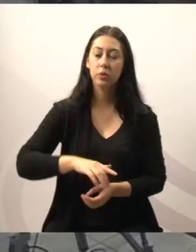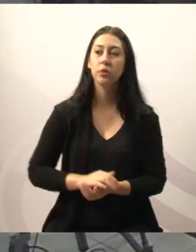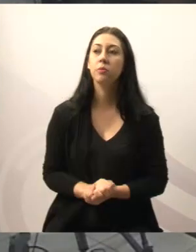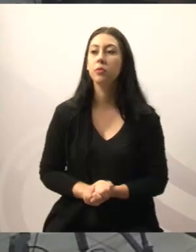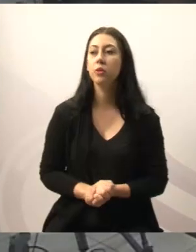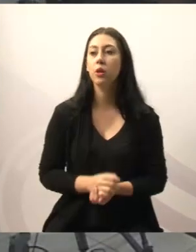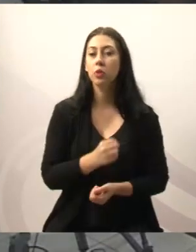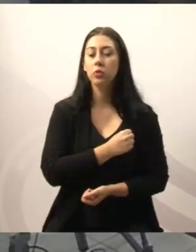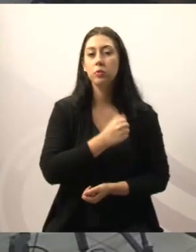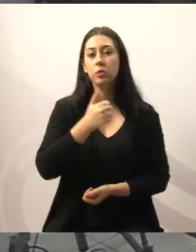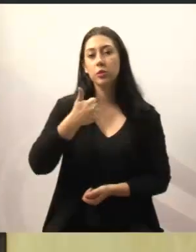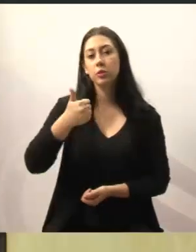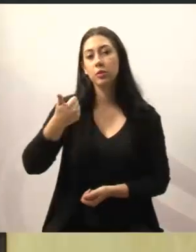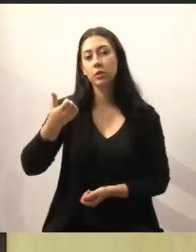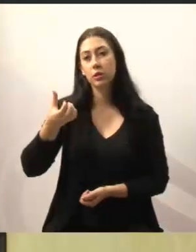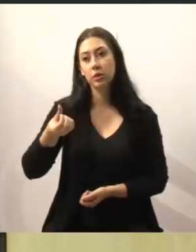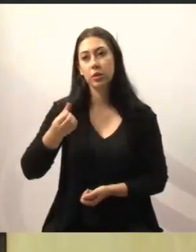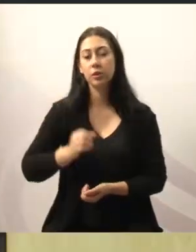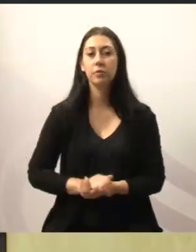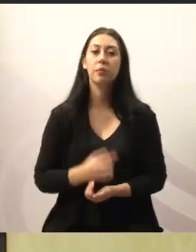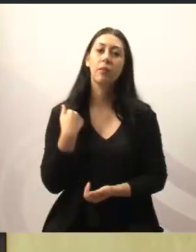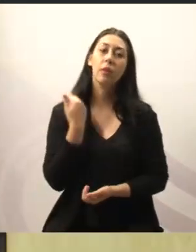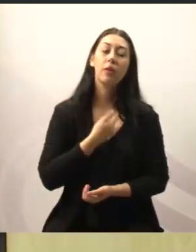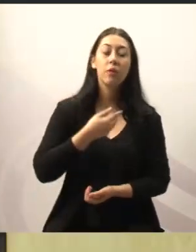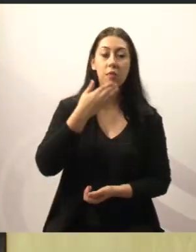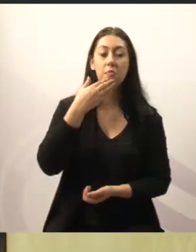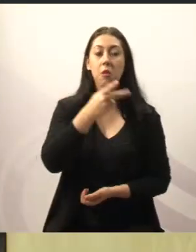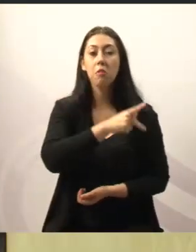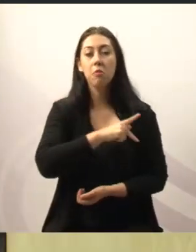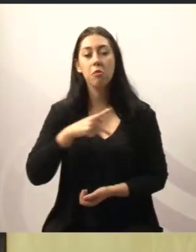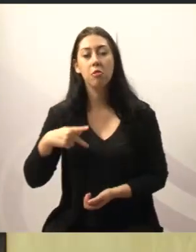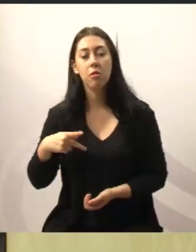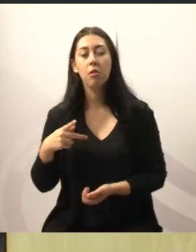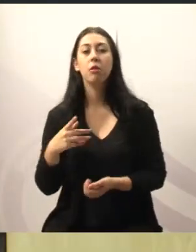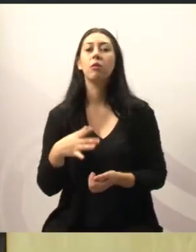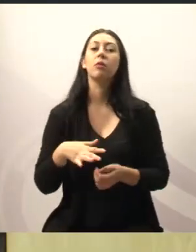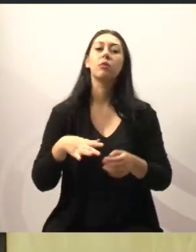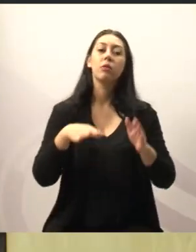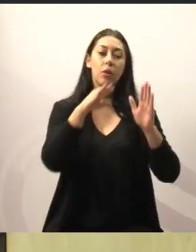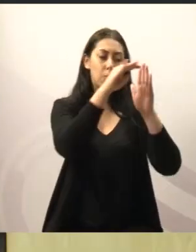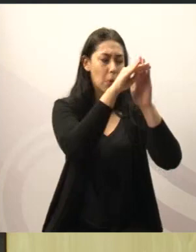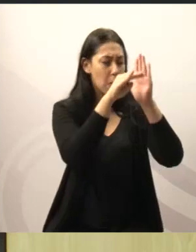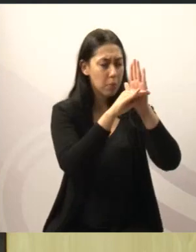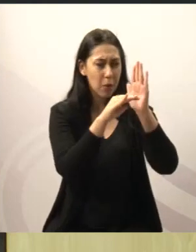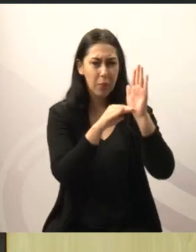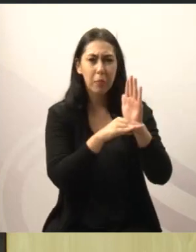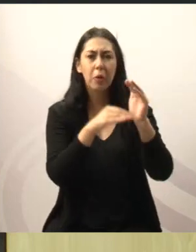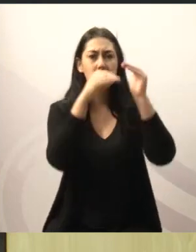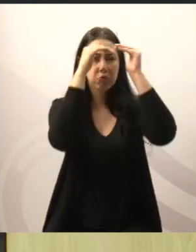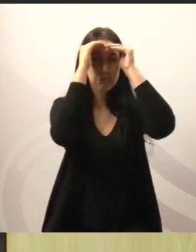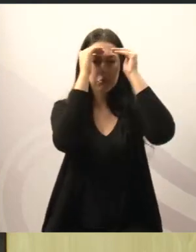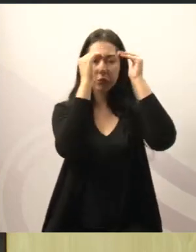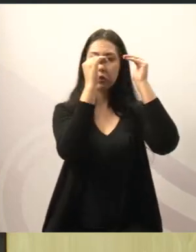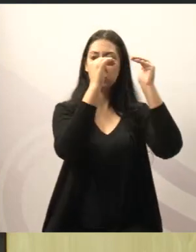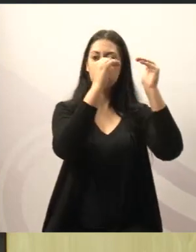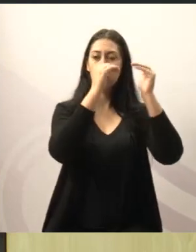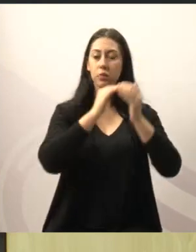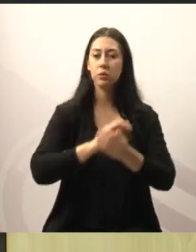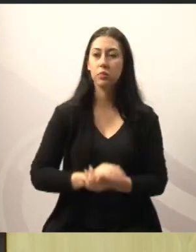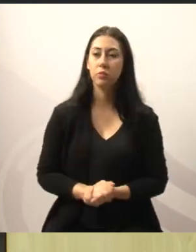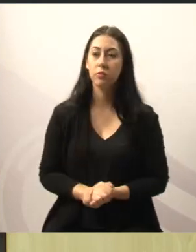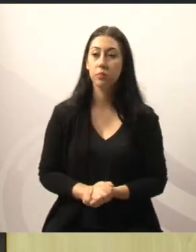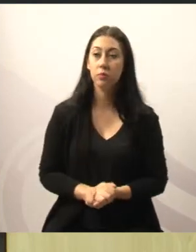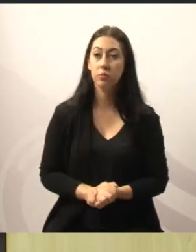Requerimento 116. Requeremos ao excelentíssimo senhor presidente desta Casa, ouvido e aprovado pelo egrégio plenário, cumpridas as formalidades